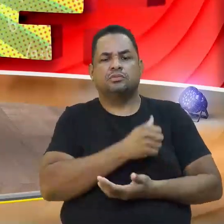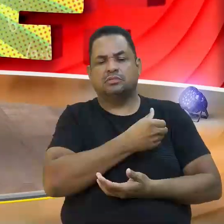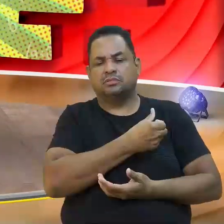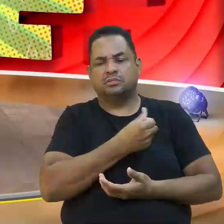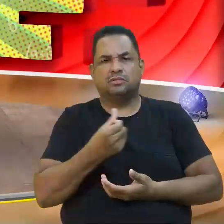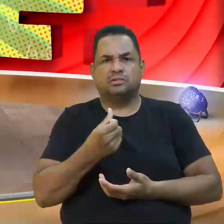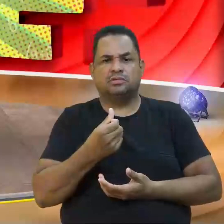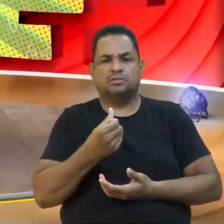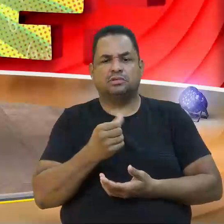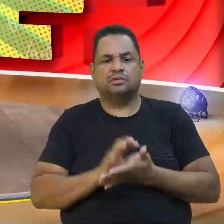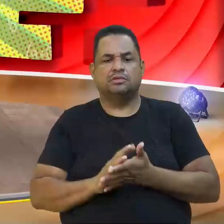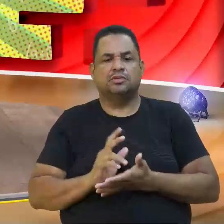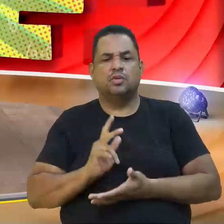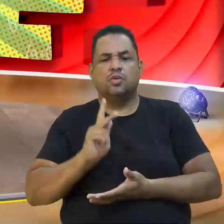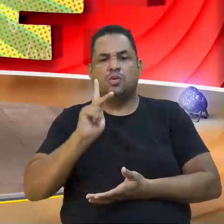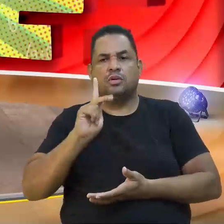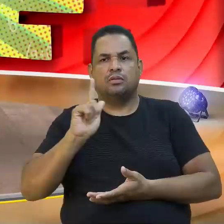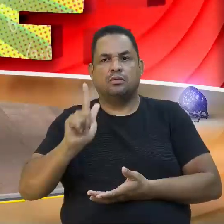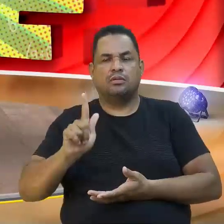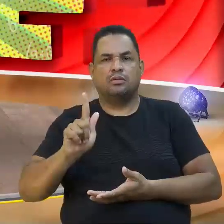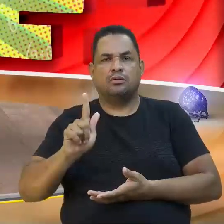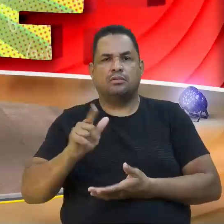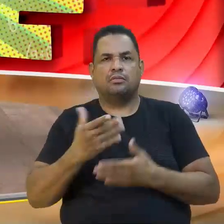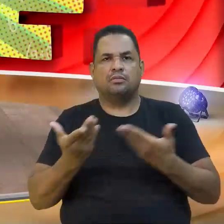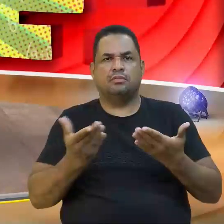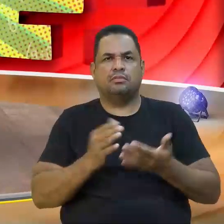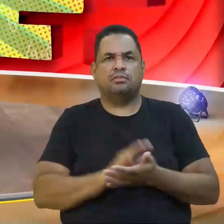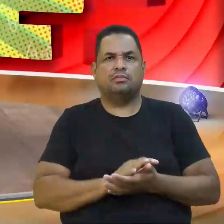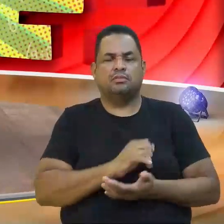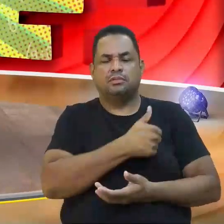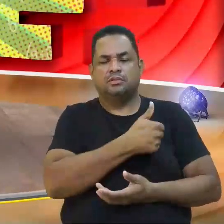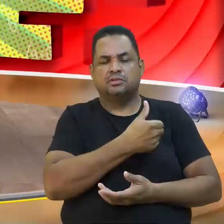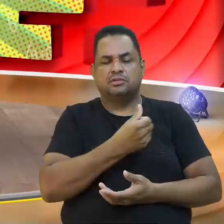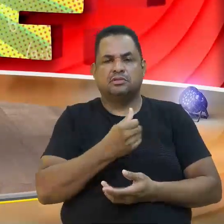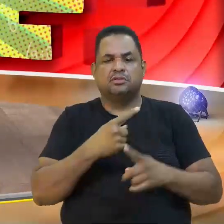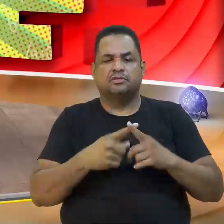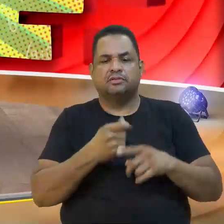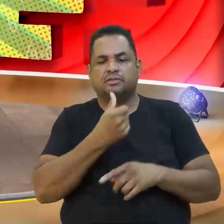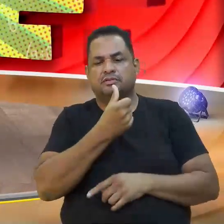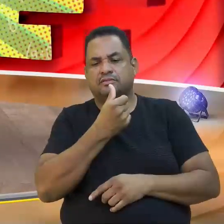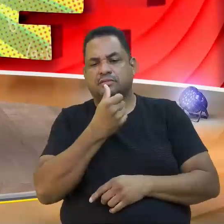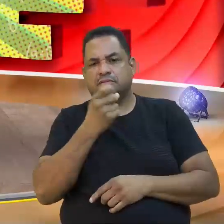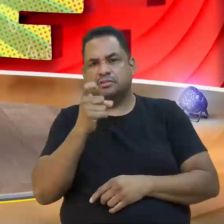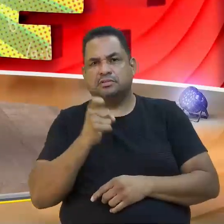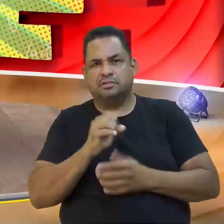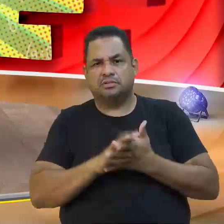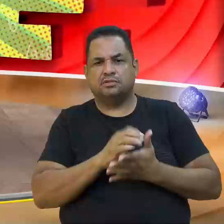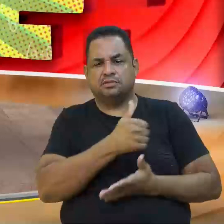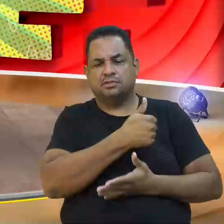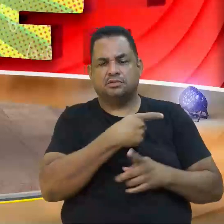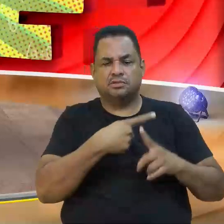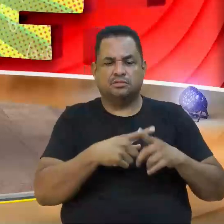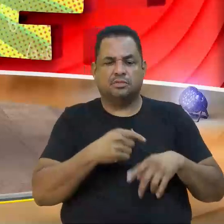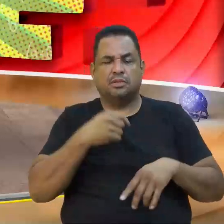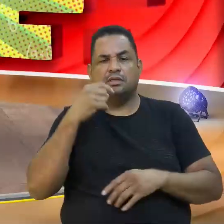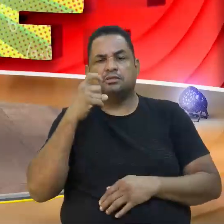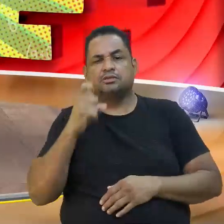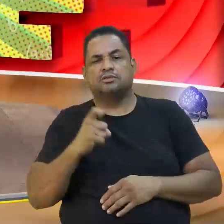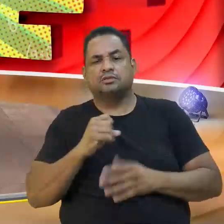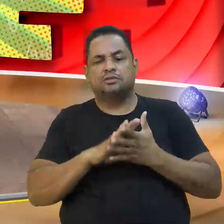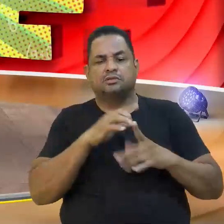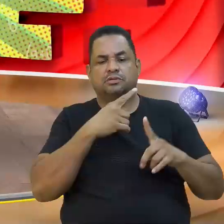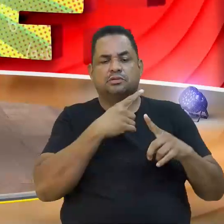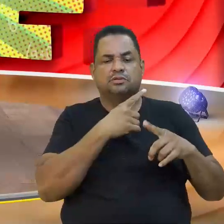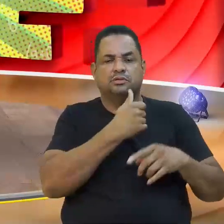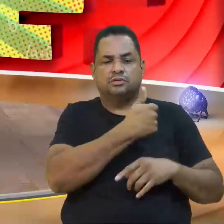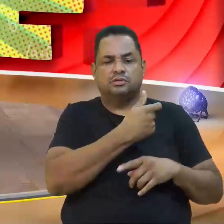vale R$16, né? Isso. Vai ser 16 vezes X? Vai ser 16 mais X menos X ou dividido por